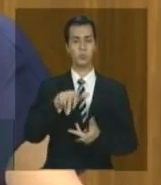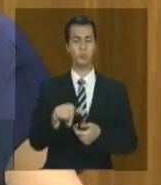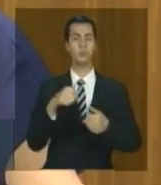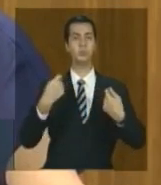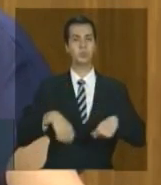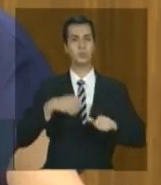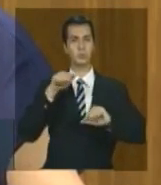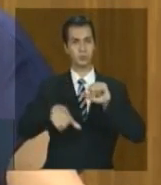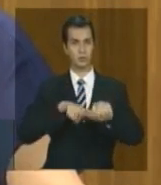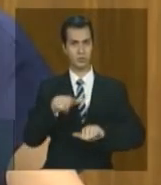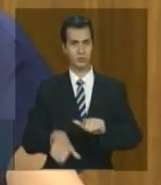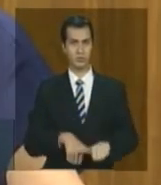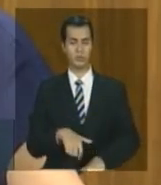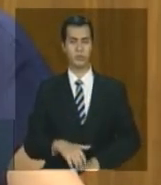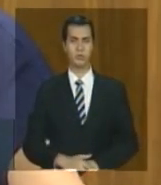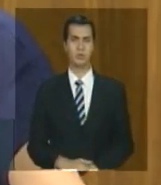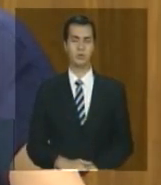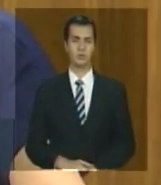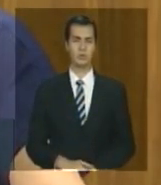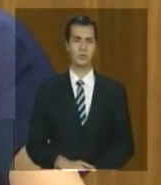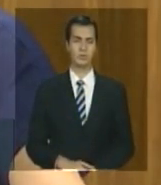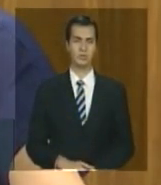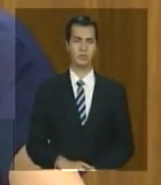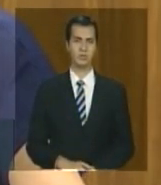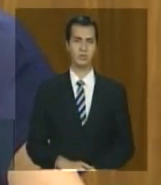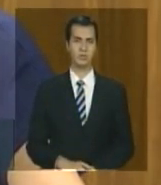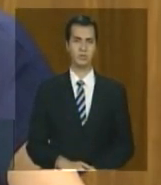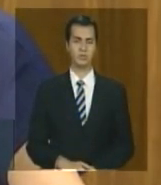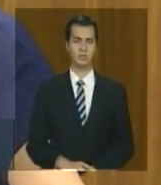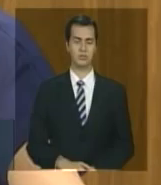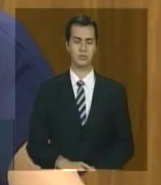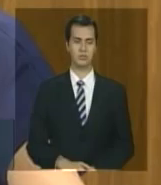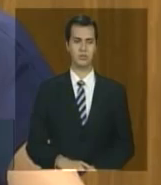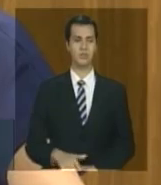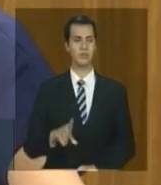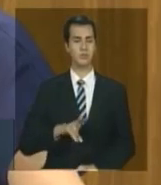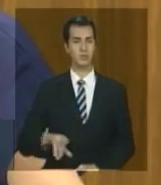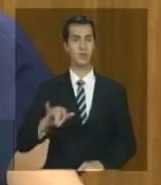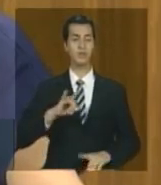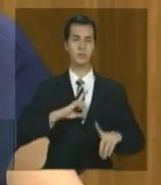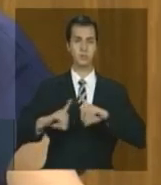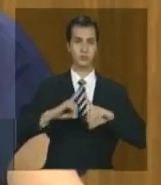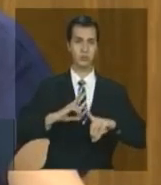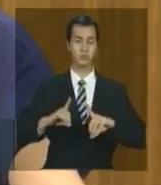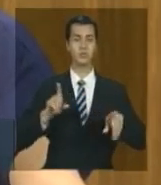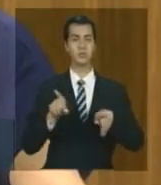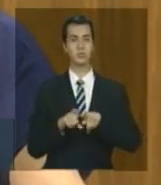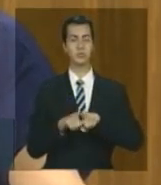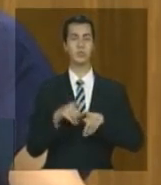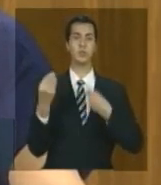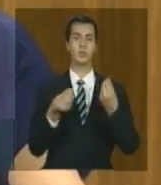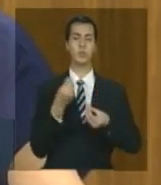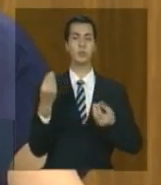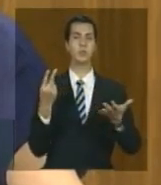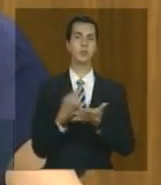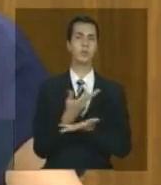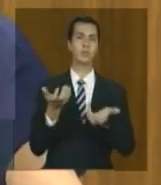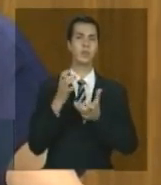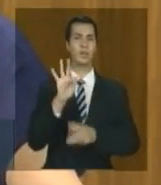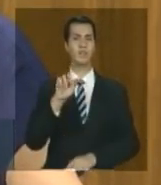aí, enfim, haverá uma troca de impressões mais aprofundada sobre a reforma do